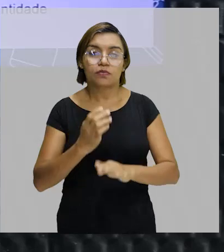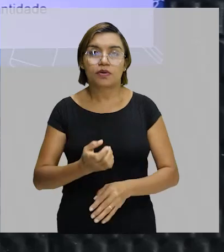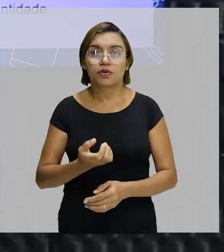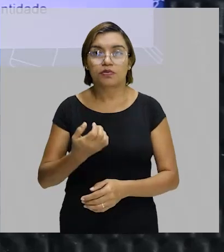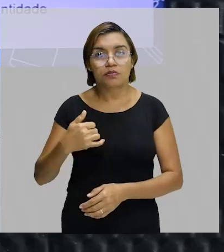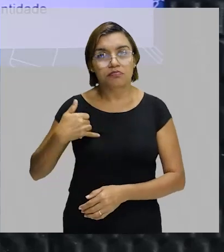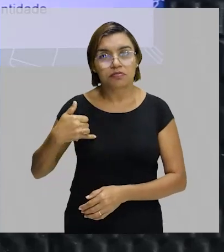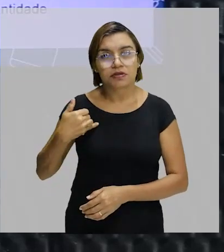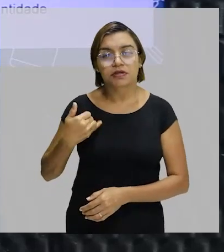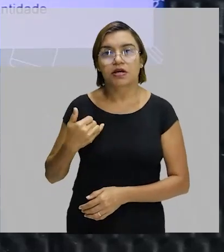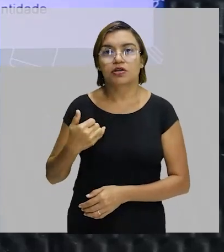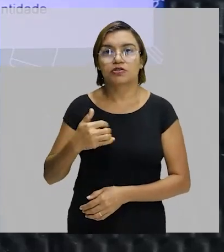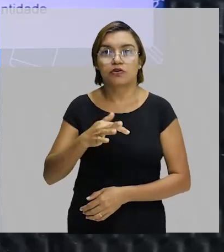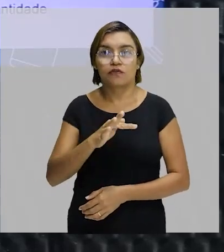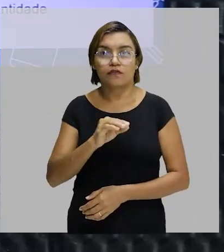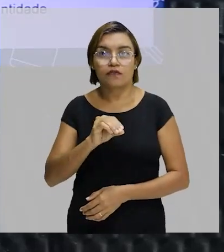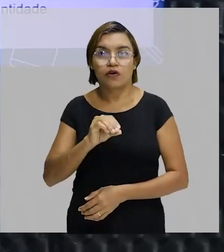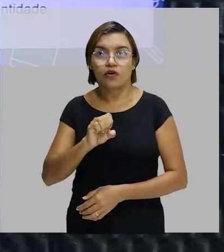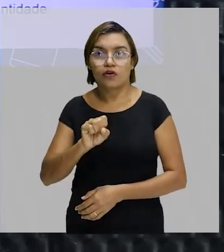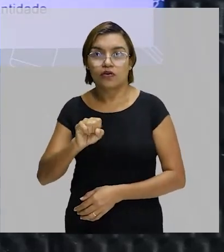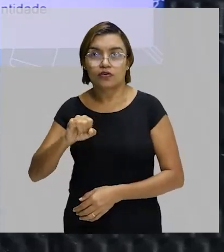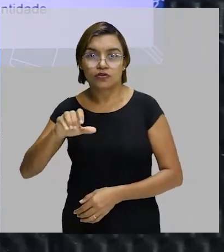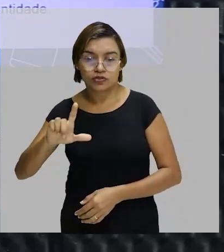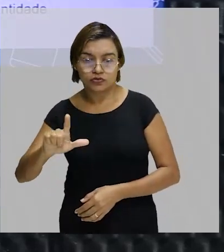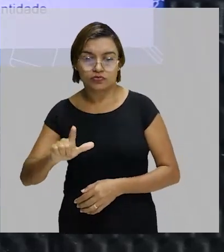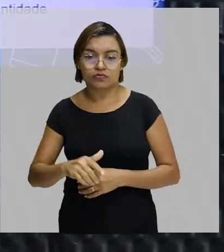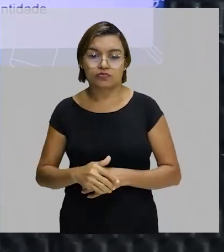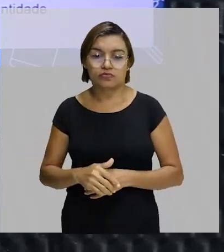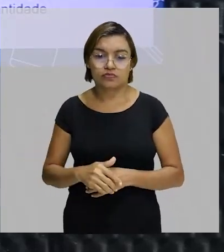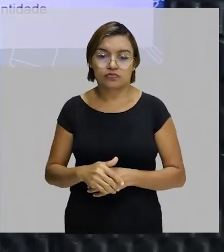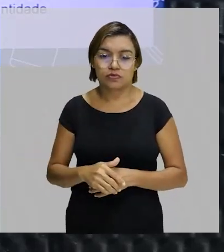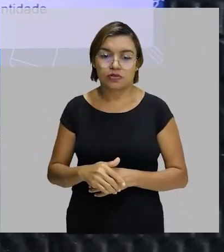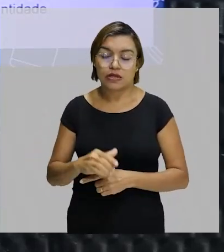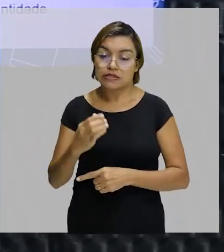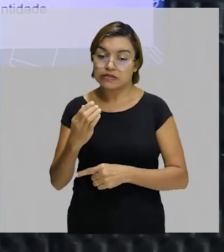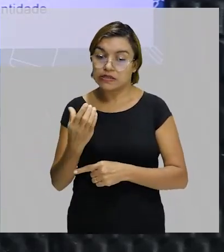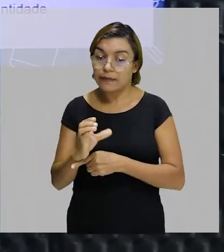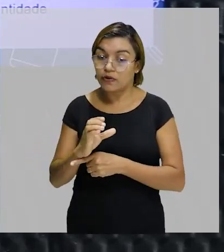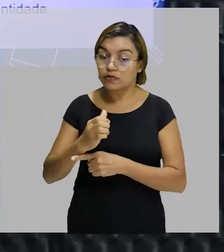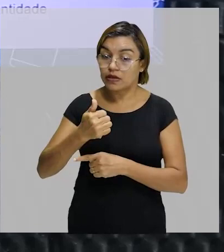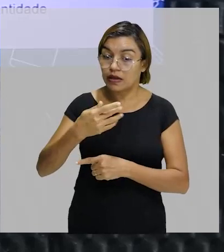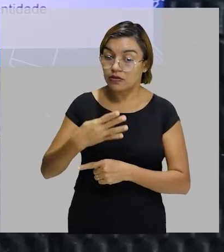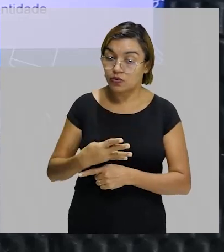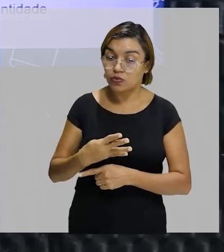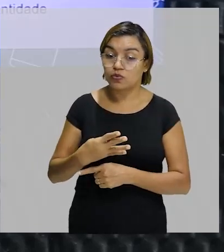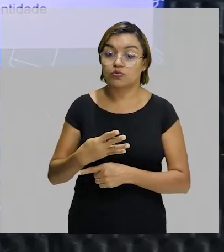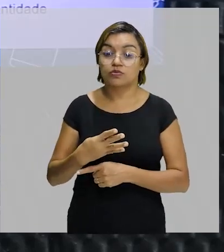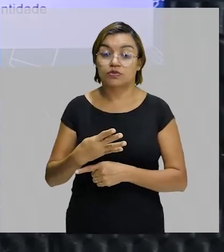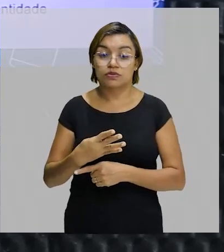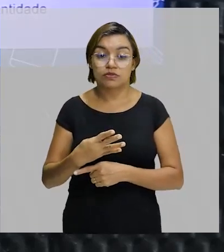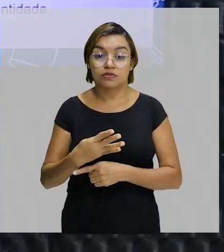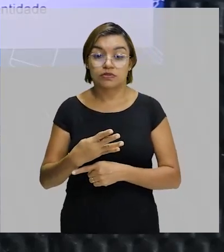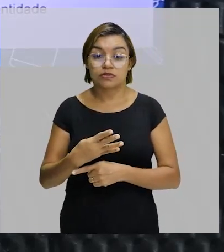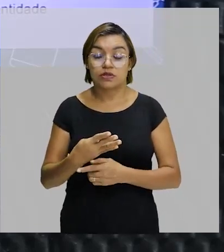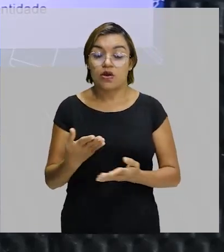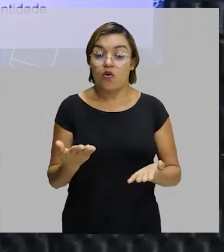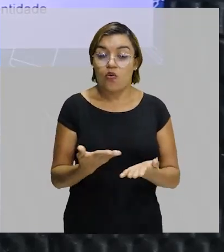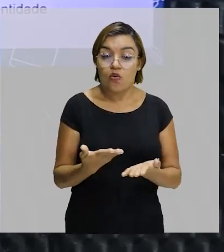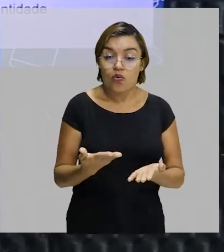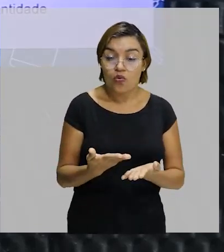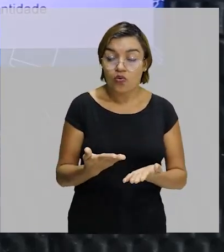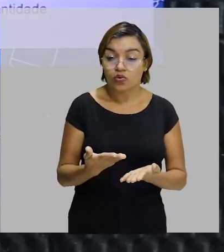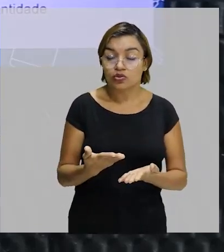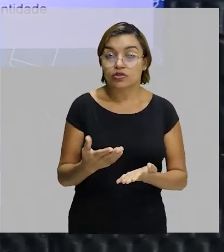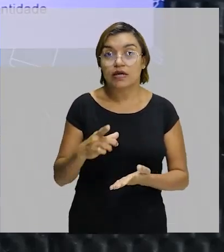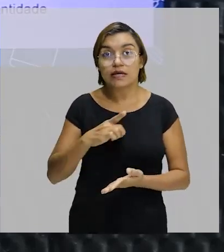da relação entre a quantidade de carbono 14 atual, né, e a quantidade que existe na espécie